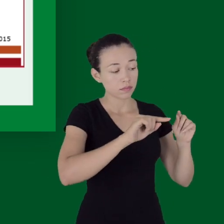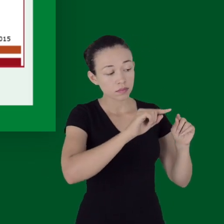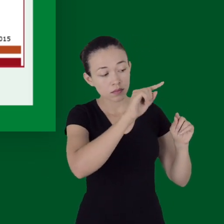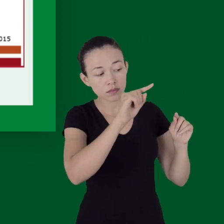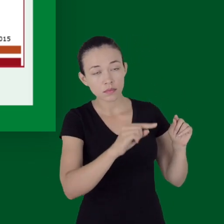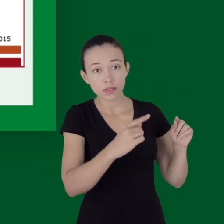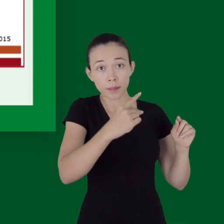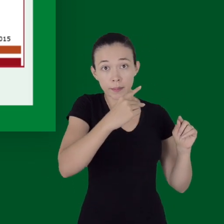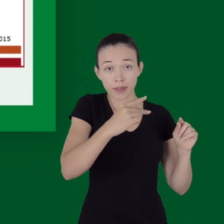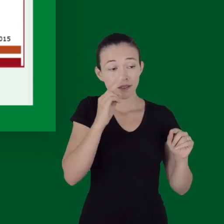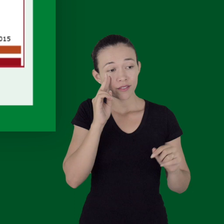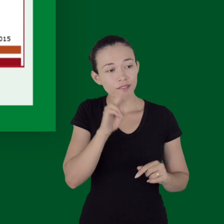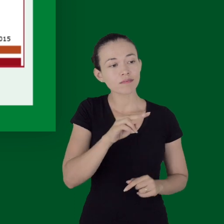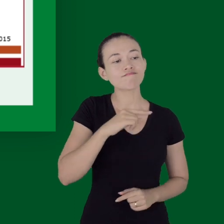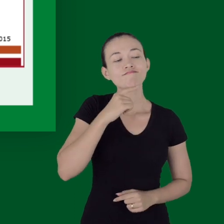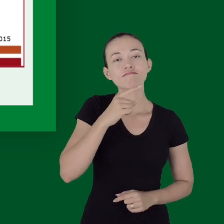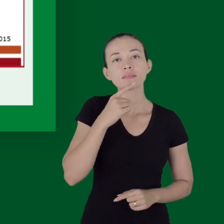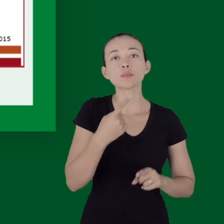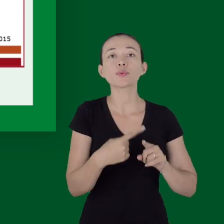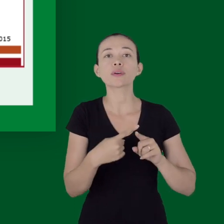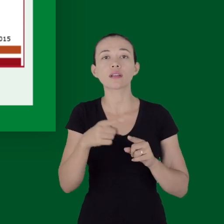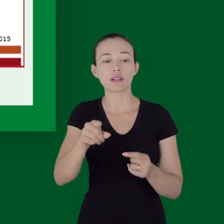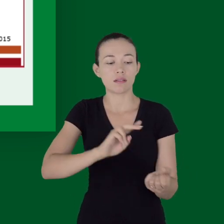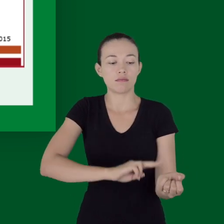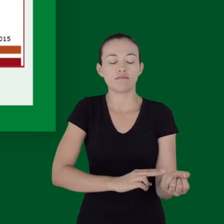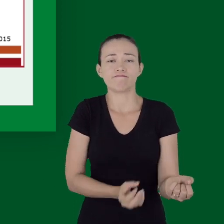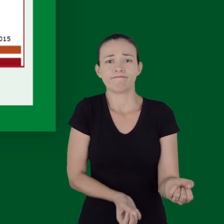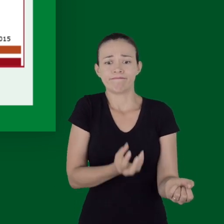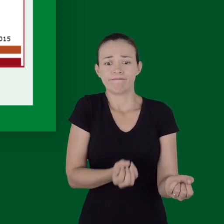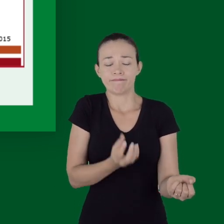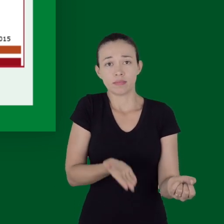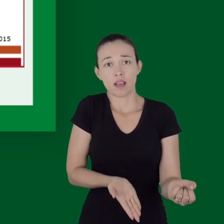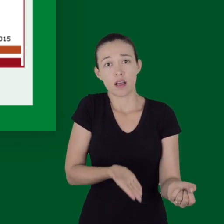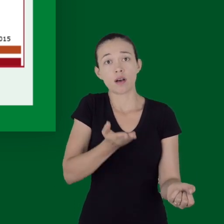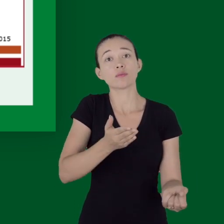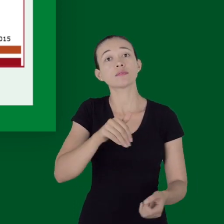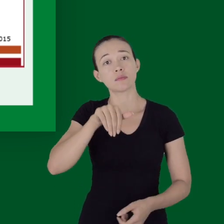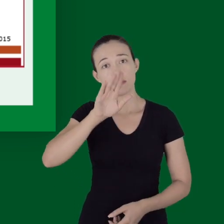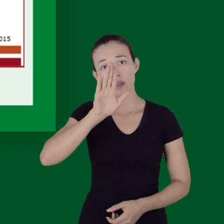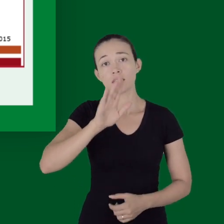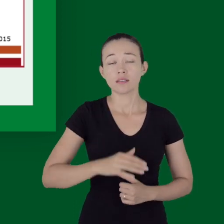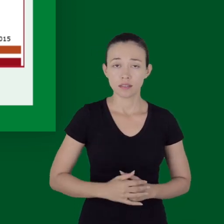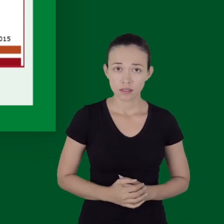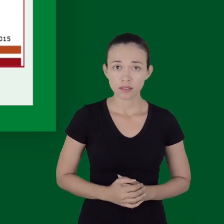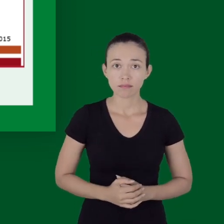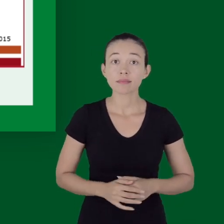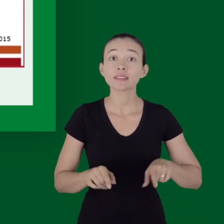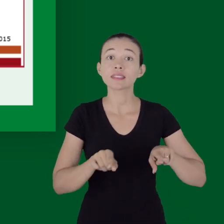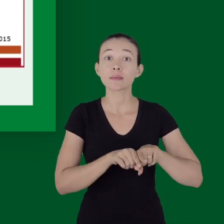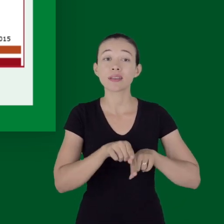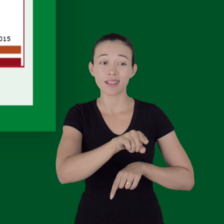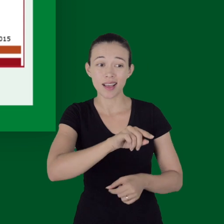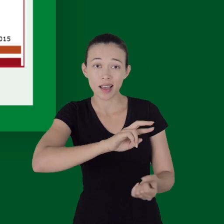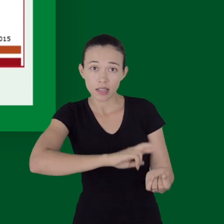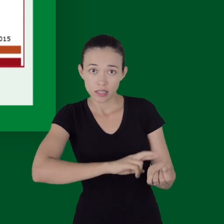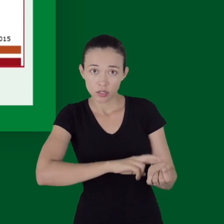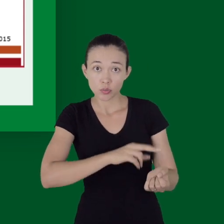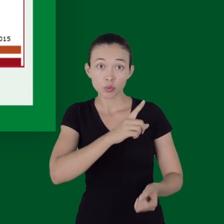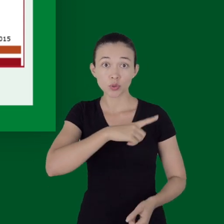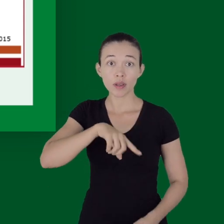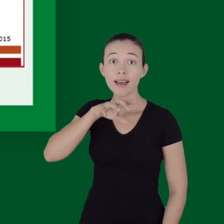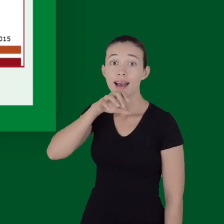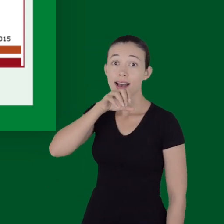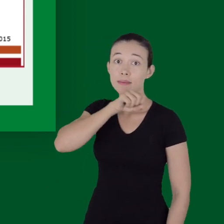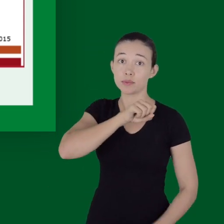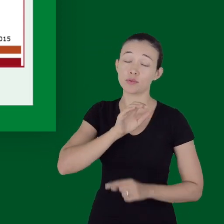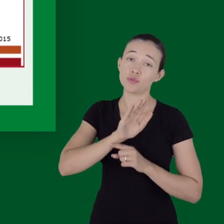gente não consegue visualizar pela frequência ser mais alta mesmo, e esse ritmo ele tem que ser tomado a conduta mais